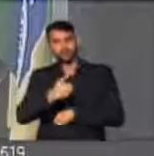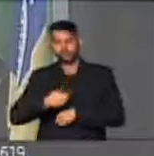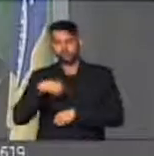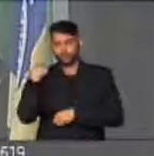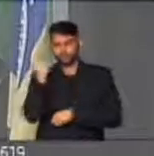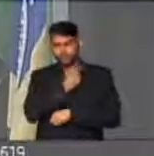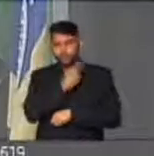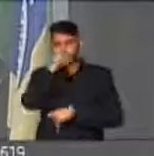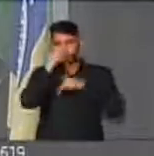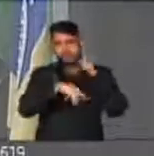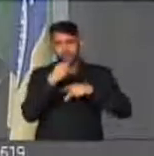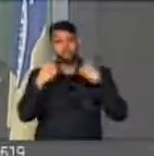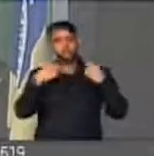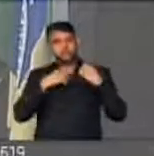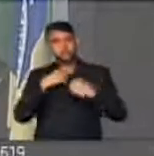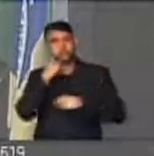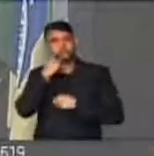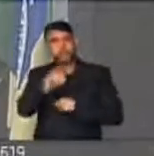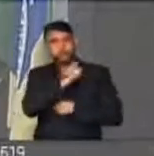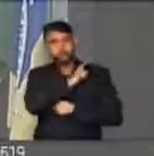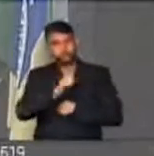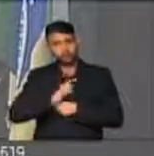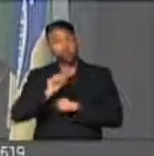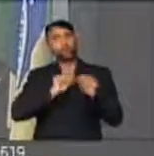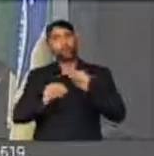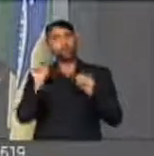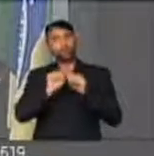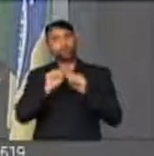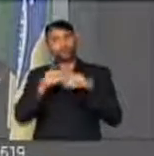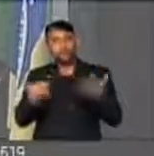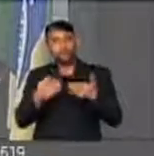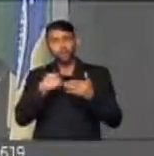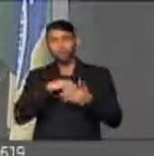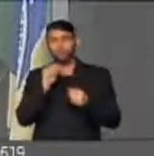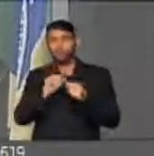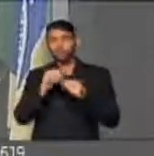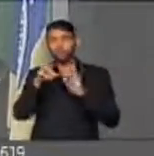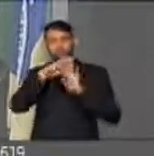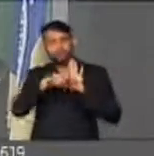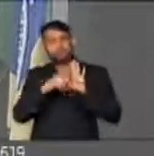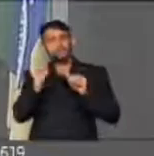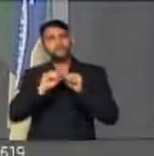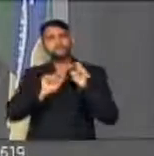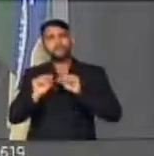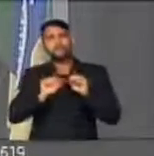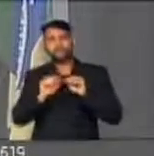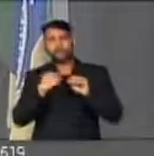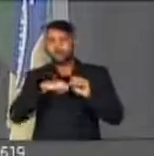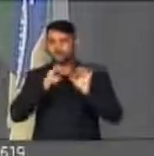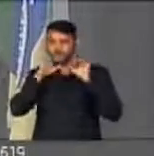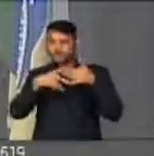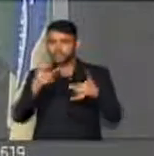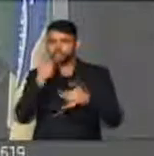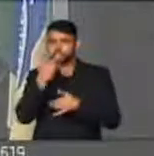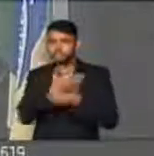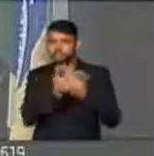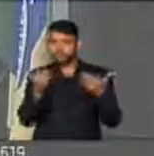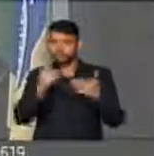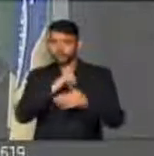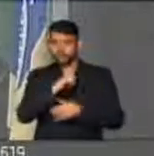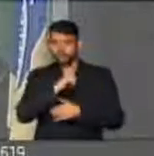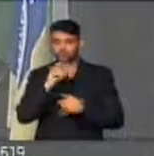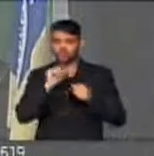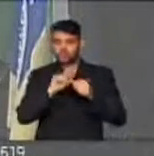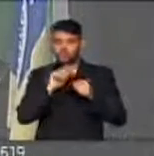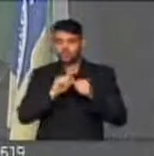Nós, o povo, é que devemos dizer ao governo o que fazer e o que proceder. E aí quero terminar dizendo: temos